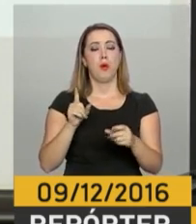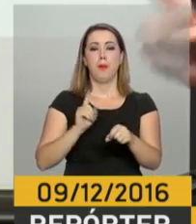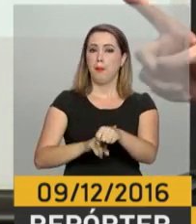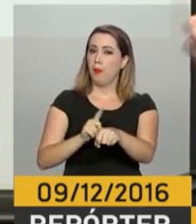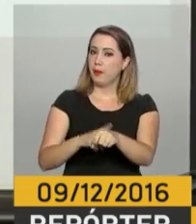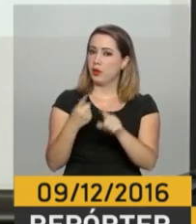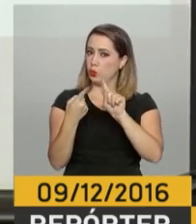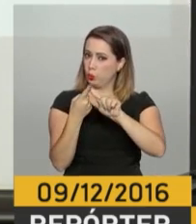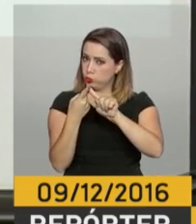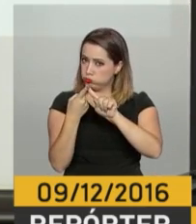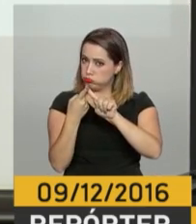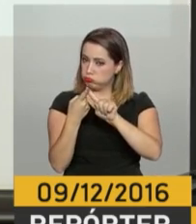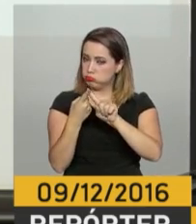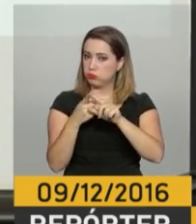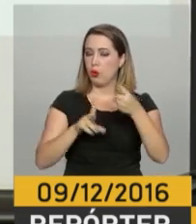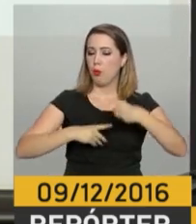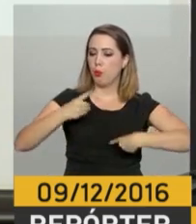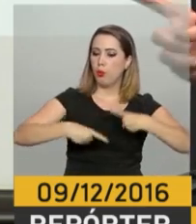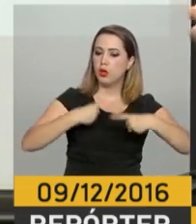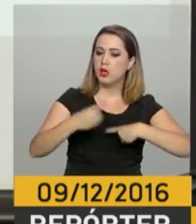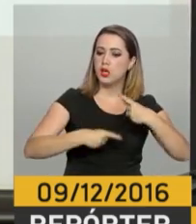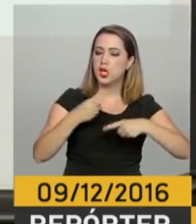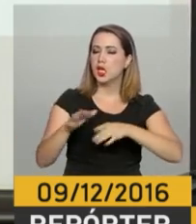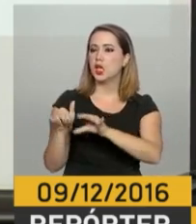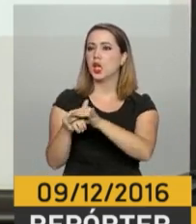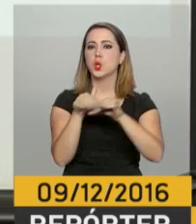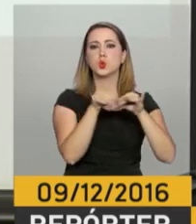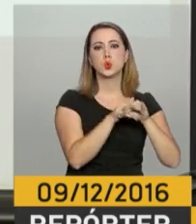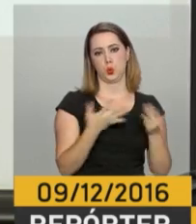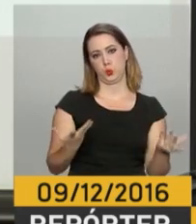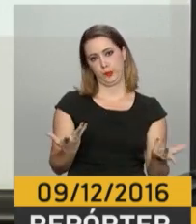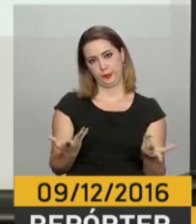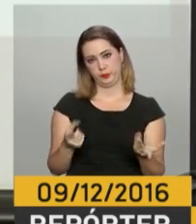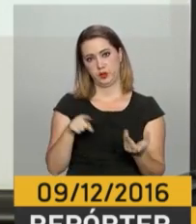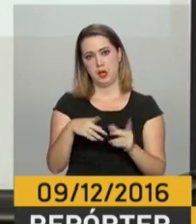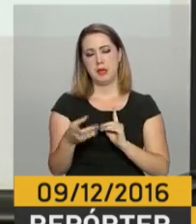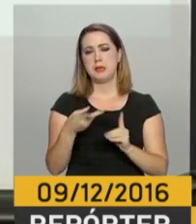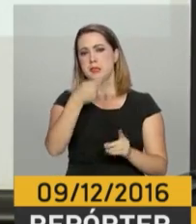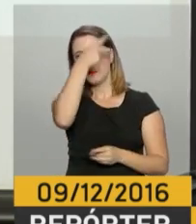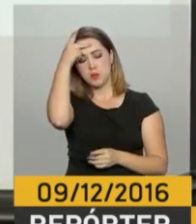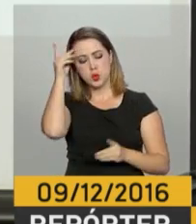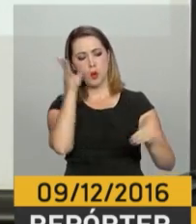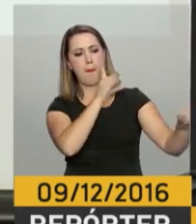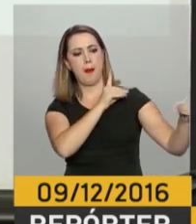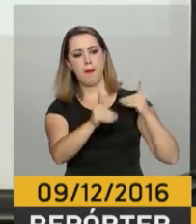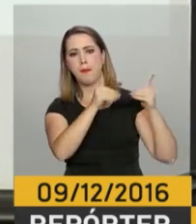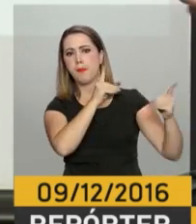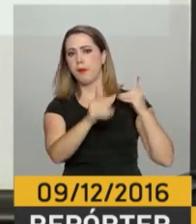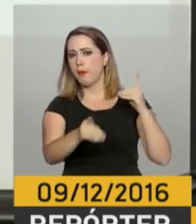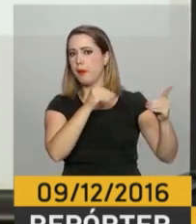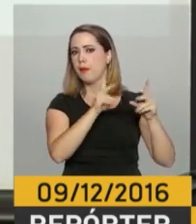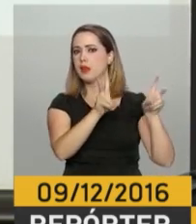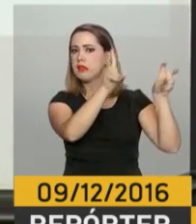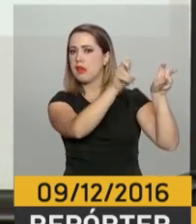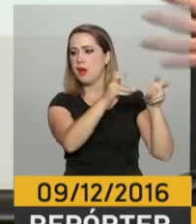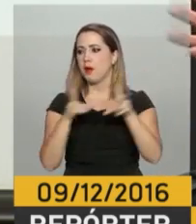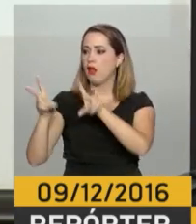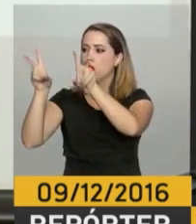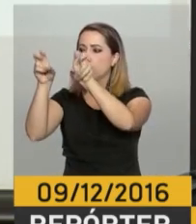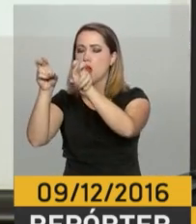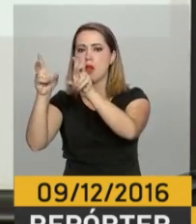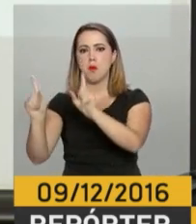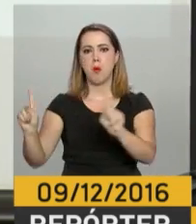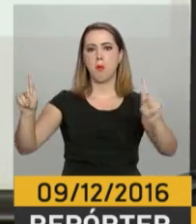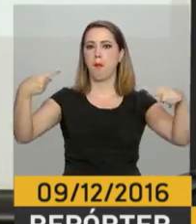partidos, as partes, as pessoas controvertem, discutem, se posicionam, levantam teses, temas,